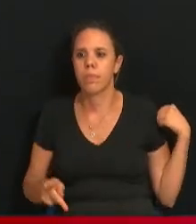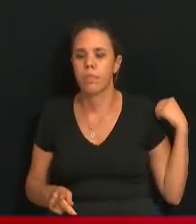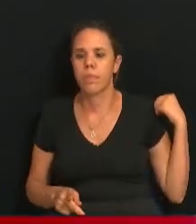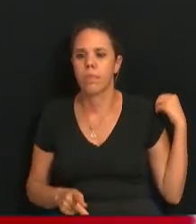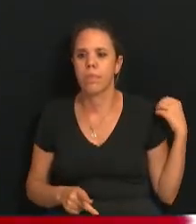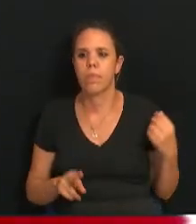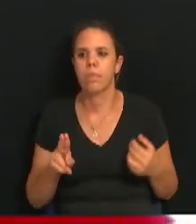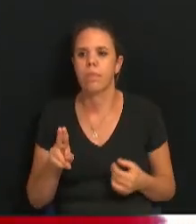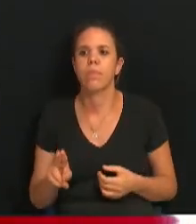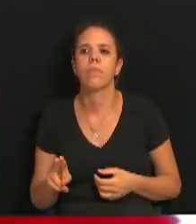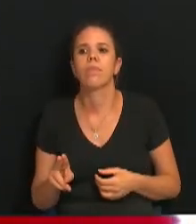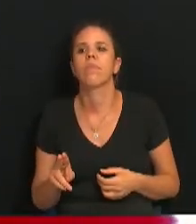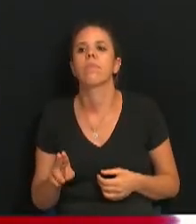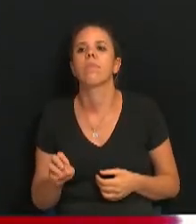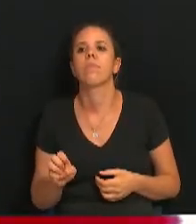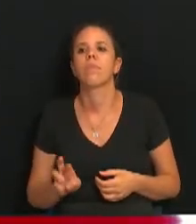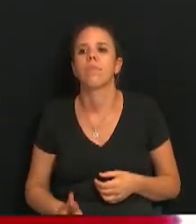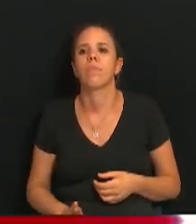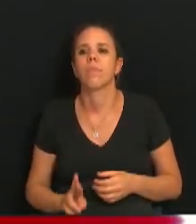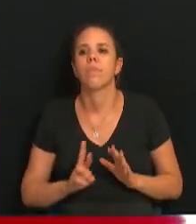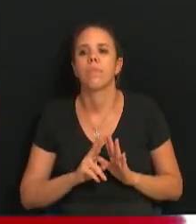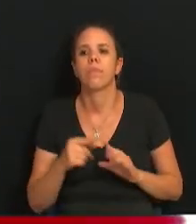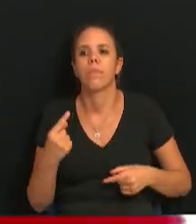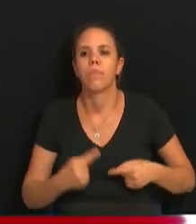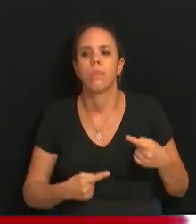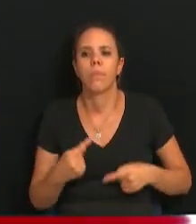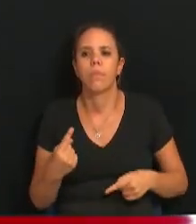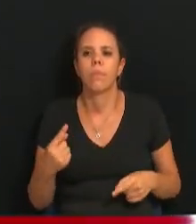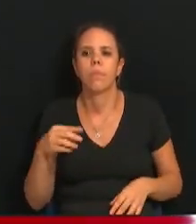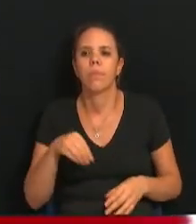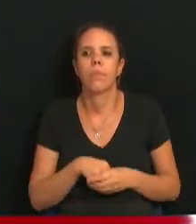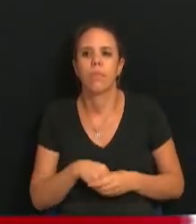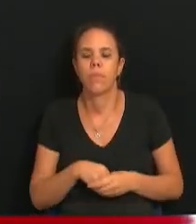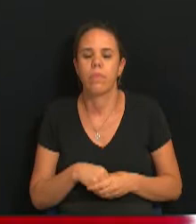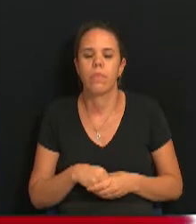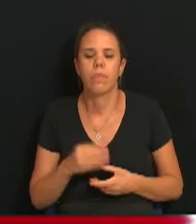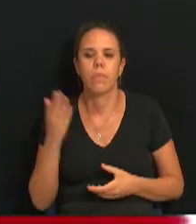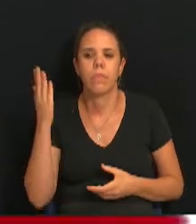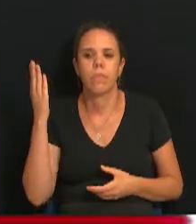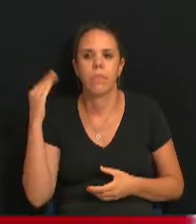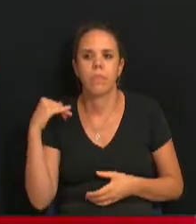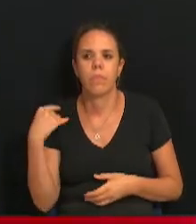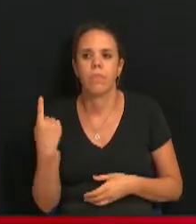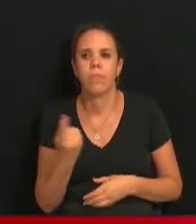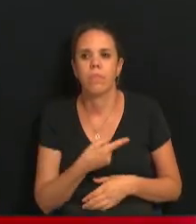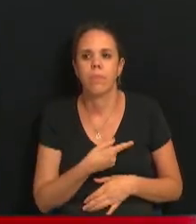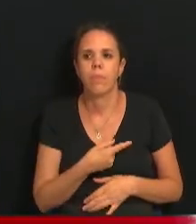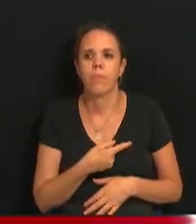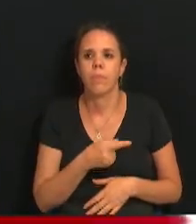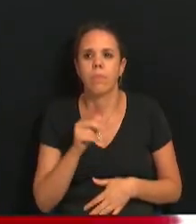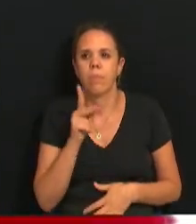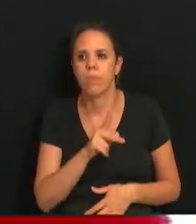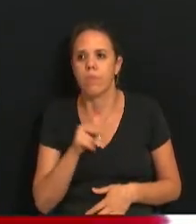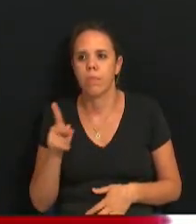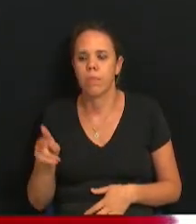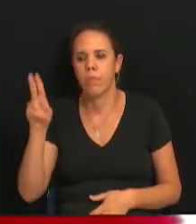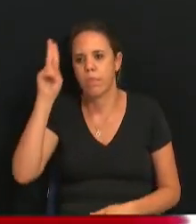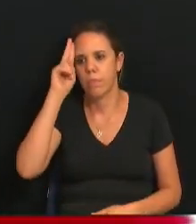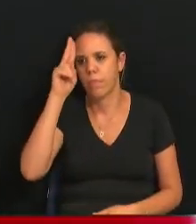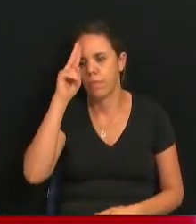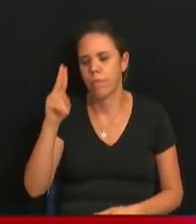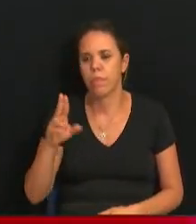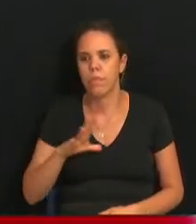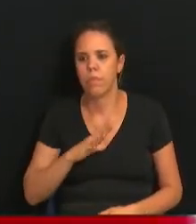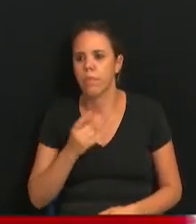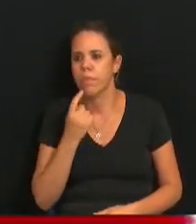Uber, nós tivemos várias discussões internas aí, que nós entendemos que nós somos os professores Uber aqui da cidade de